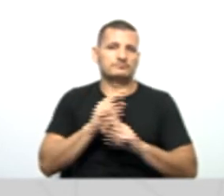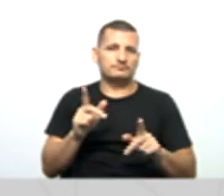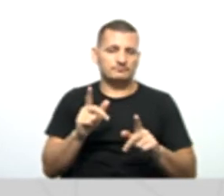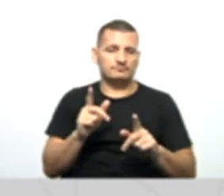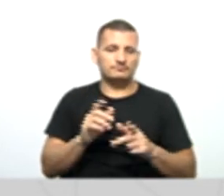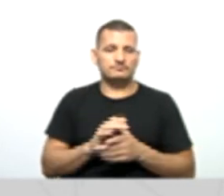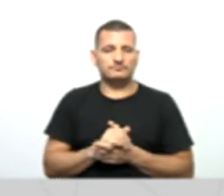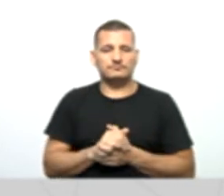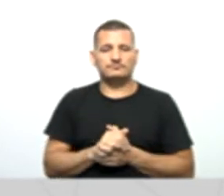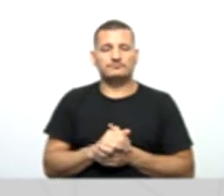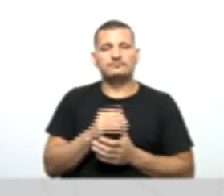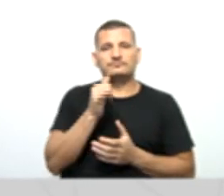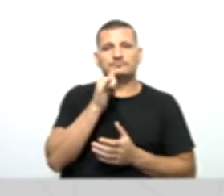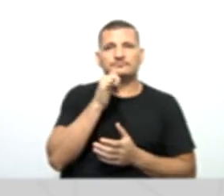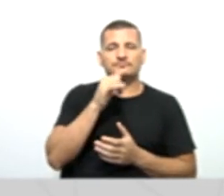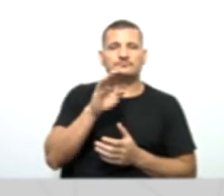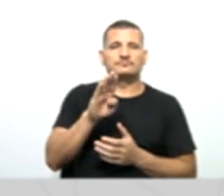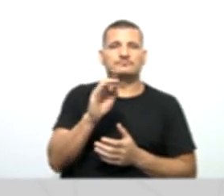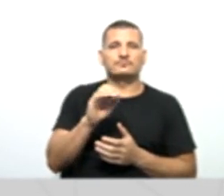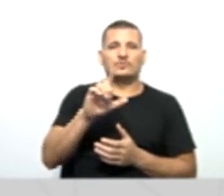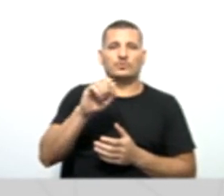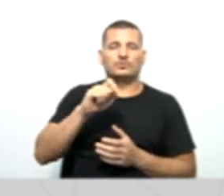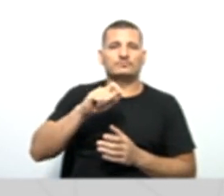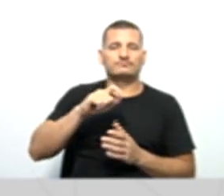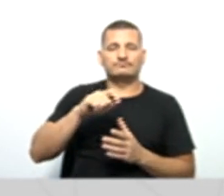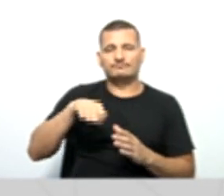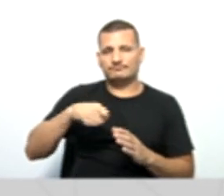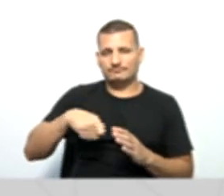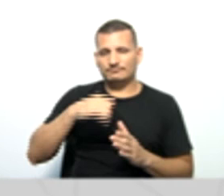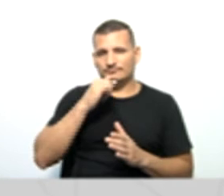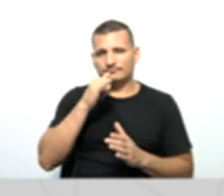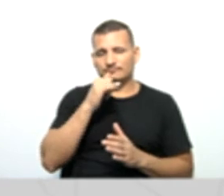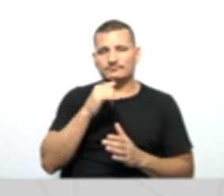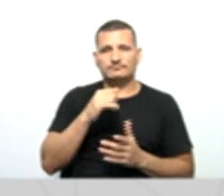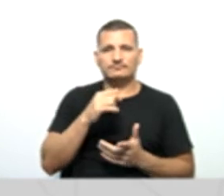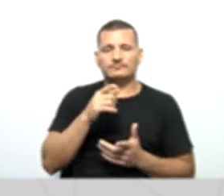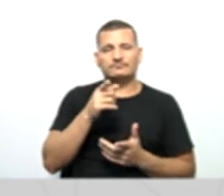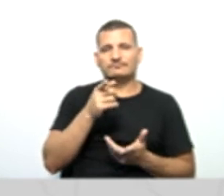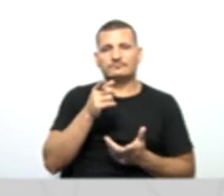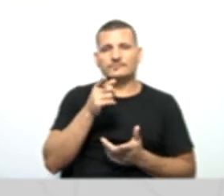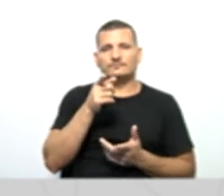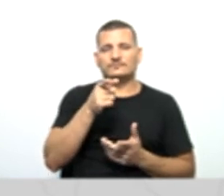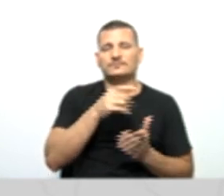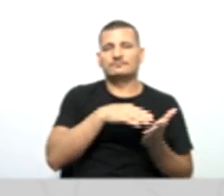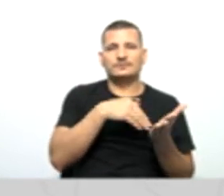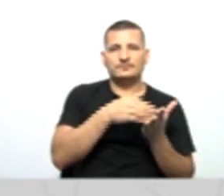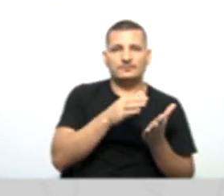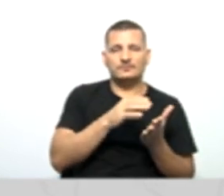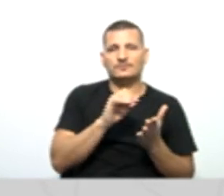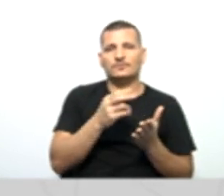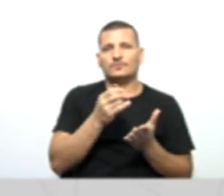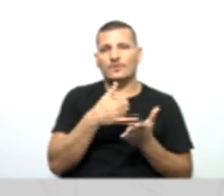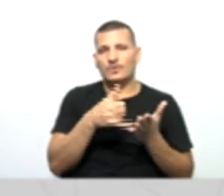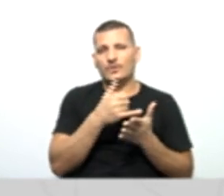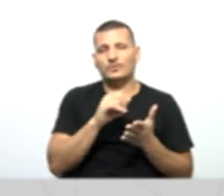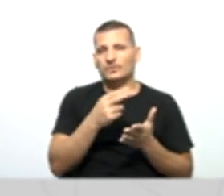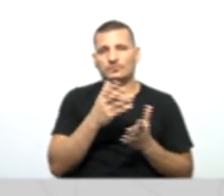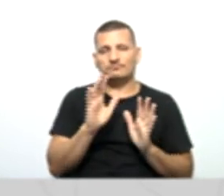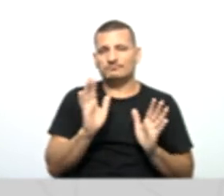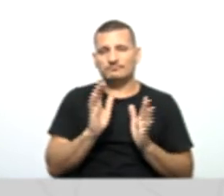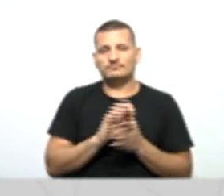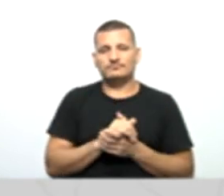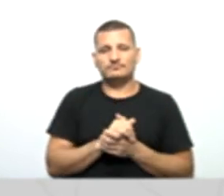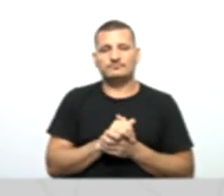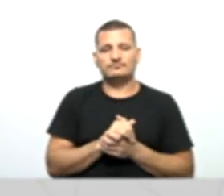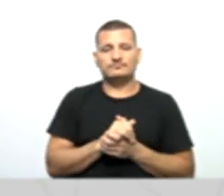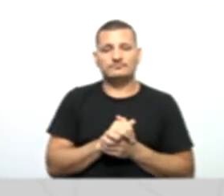novo a questão do bolo. Né? Existe lá uma opção de você passar uma manteiga ou um óleo, alguma coisa na forma.